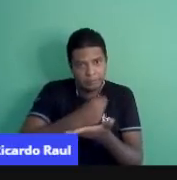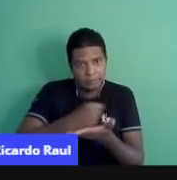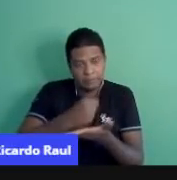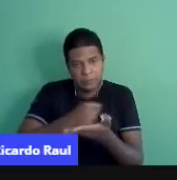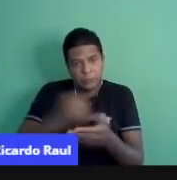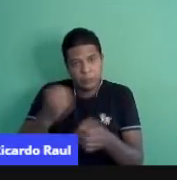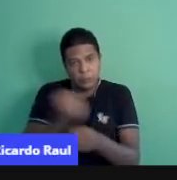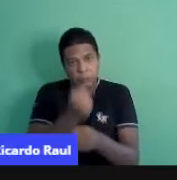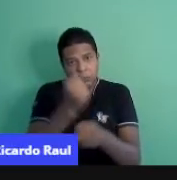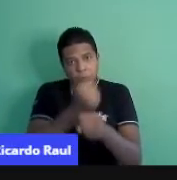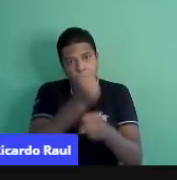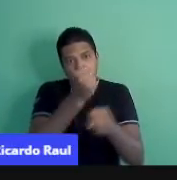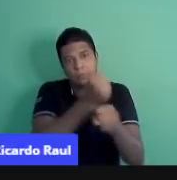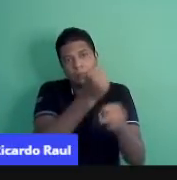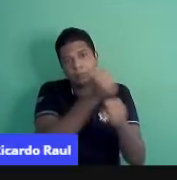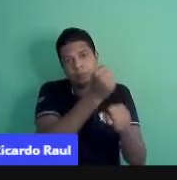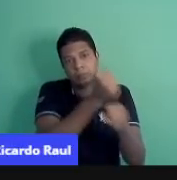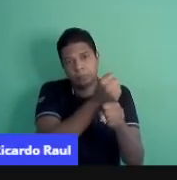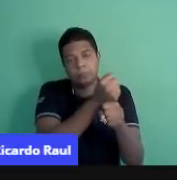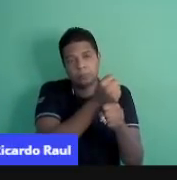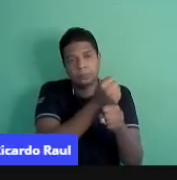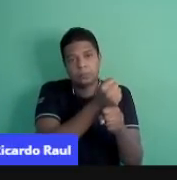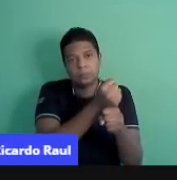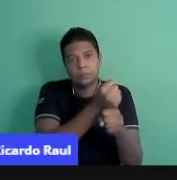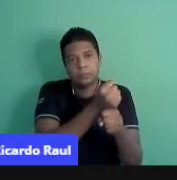seu planejamento